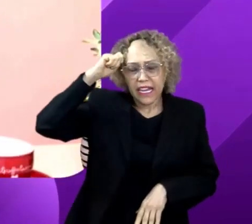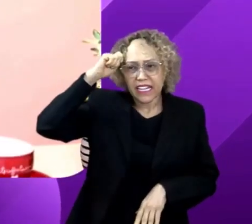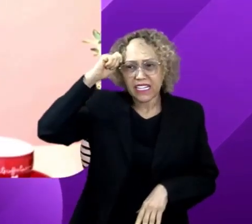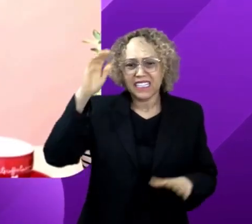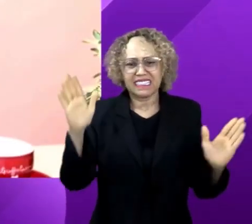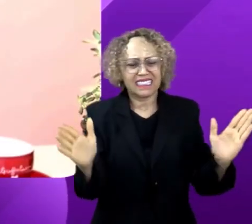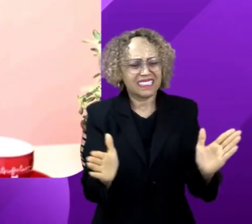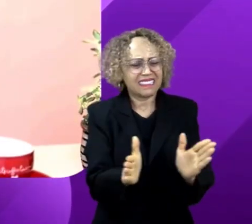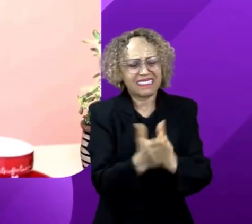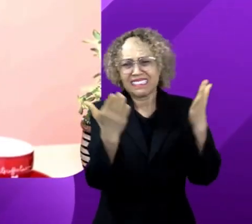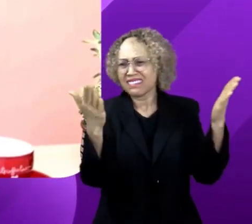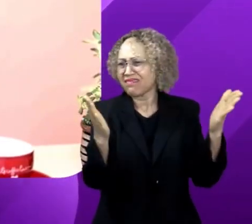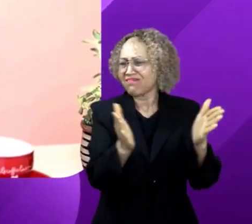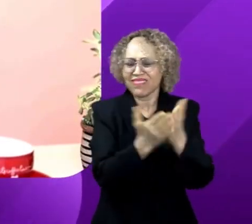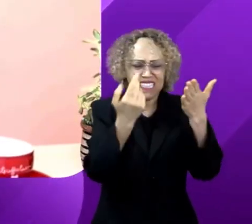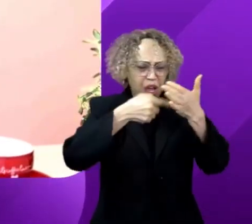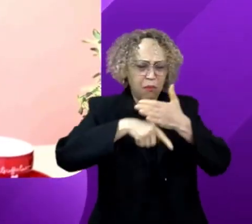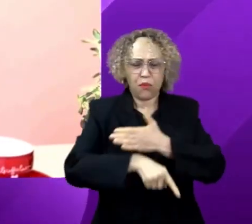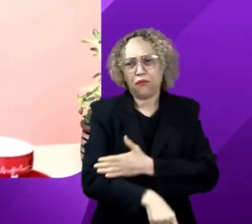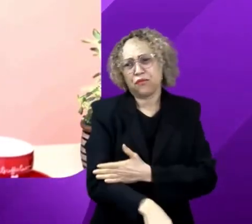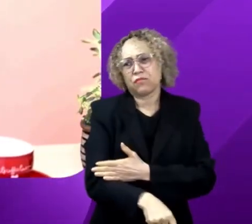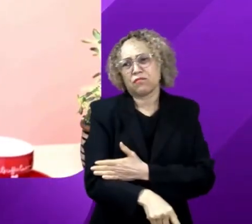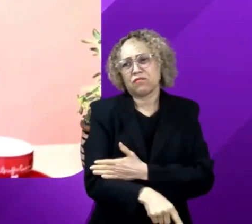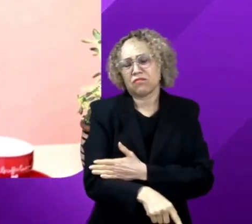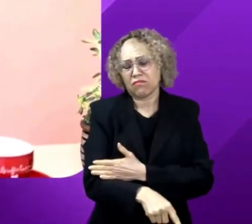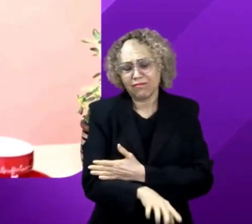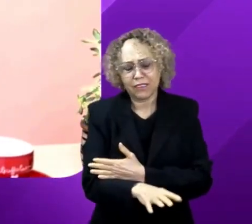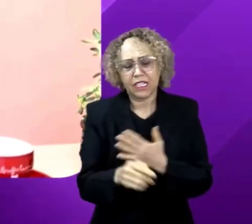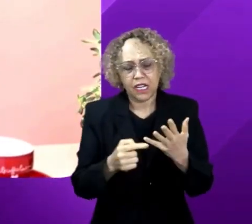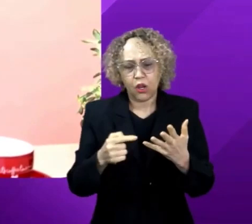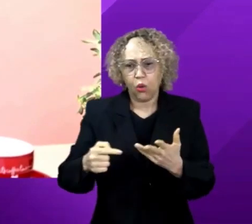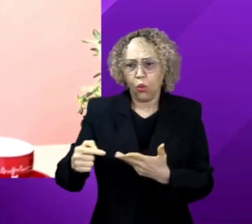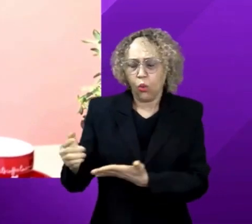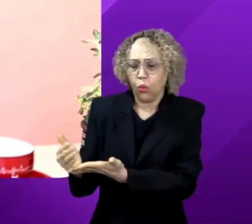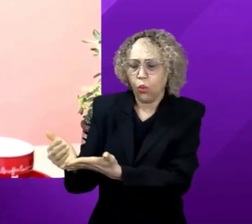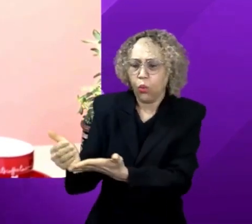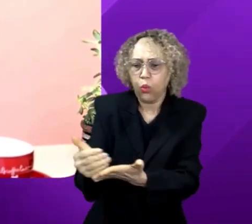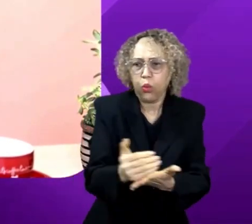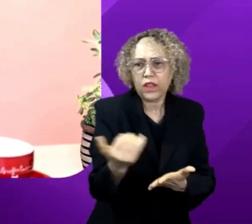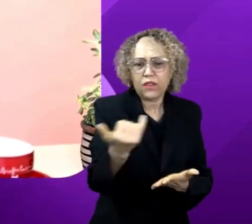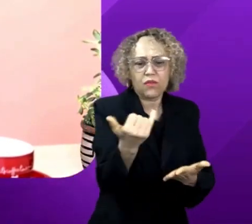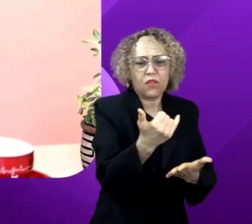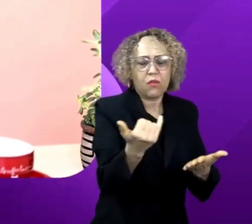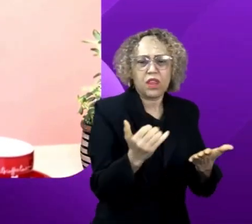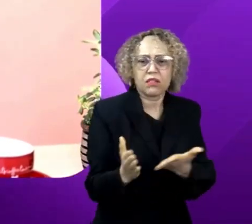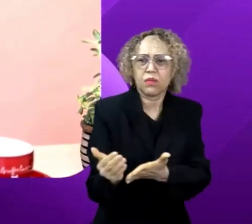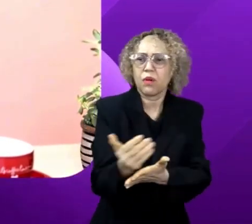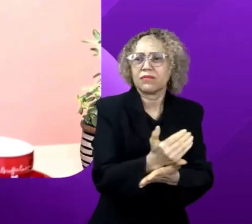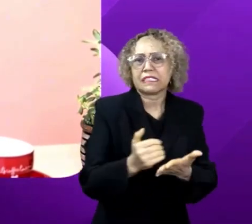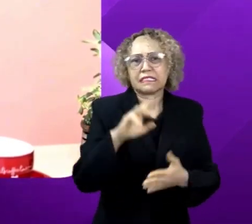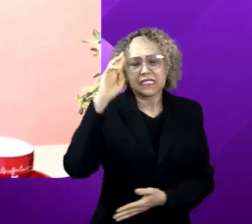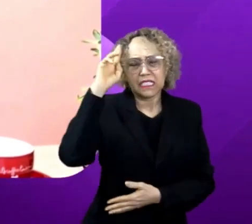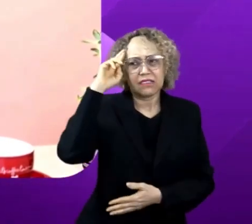abaixo da linha da pobreza. Então, pegando todos esses dados, a gente pensando, refletindo sobre tudo isso, é